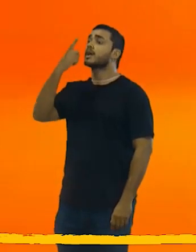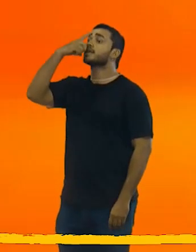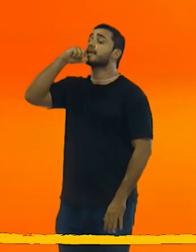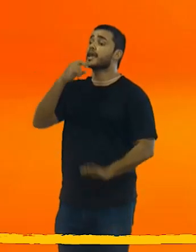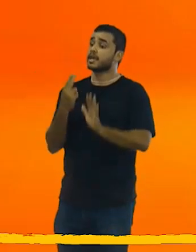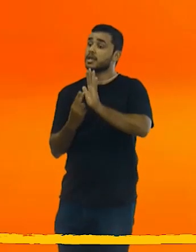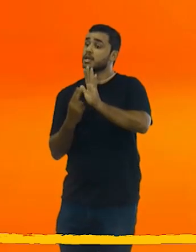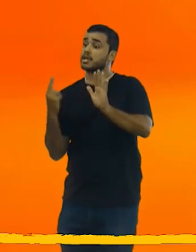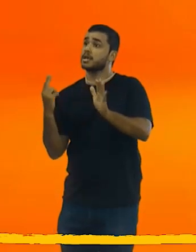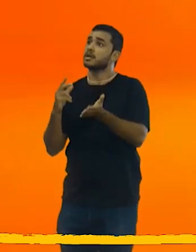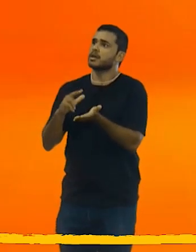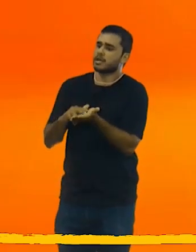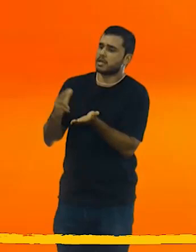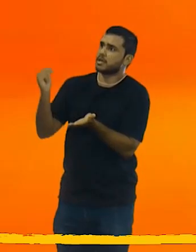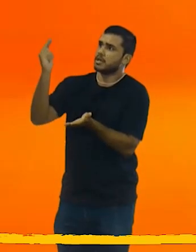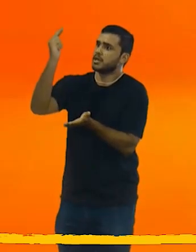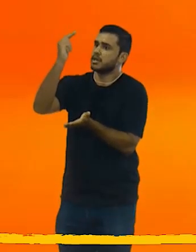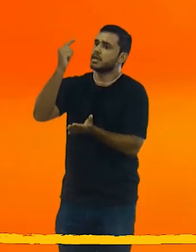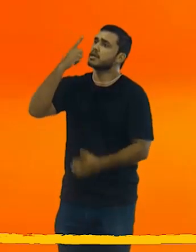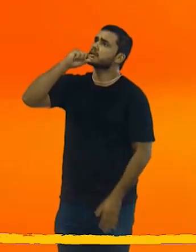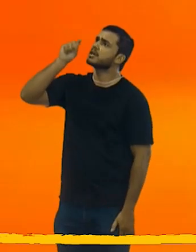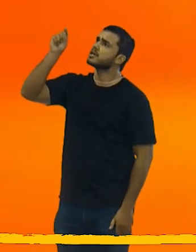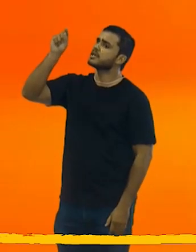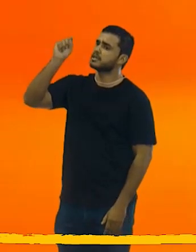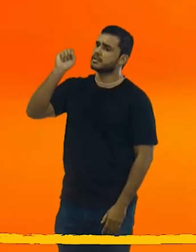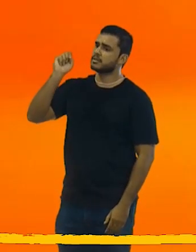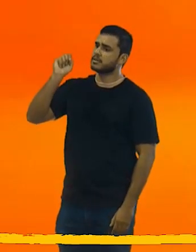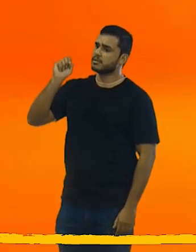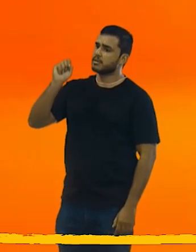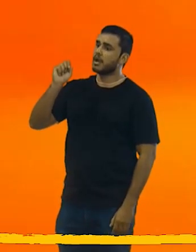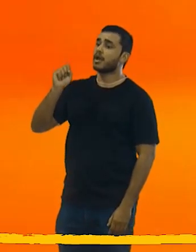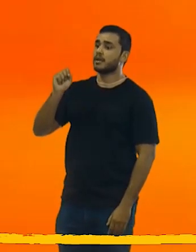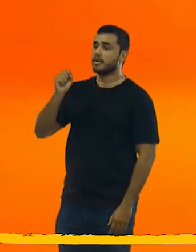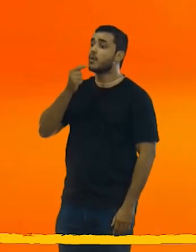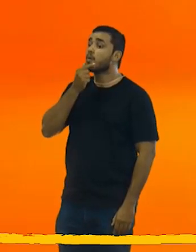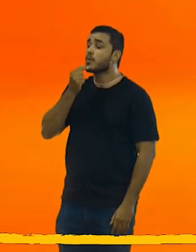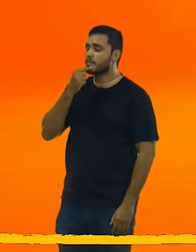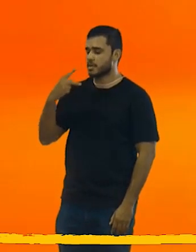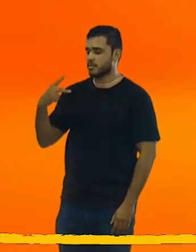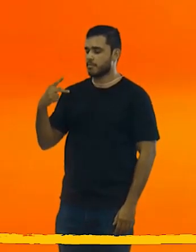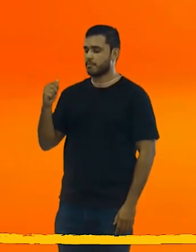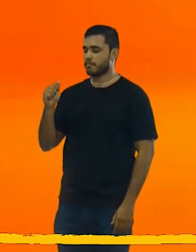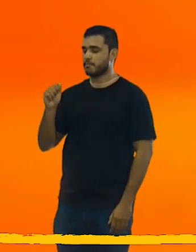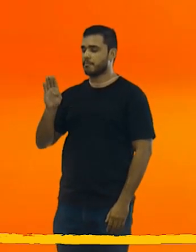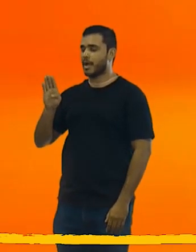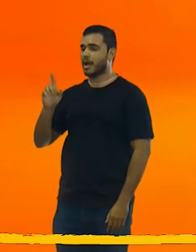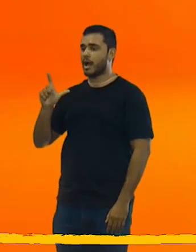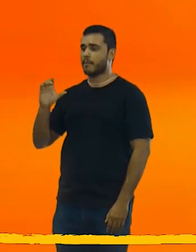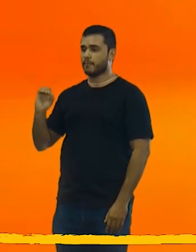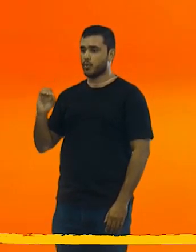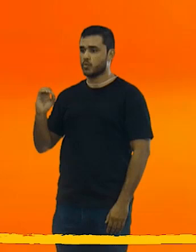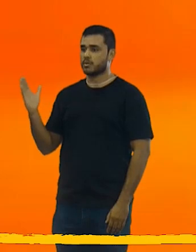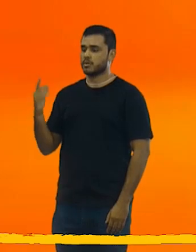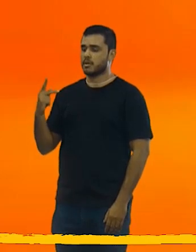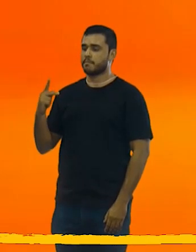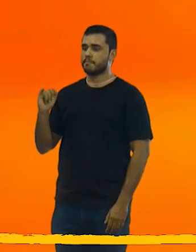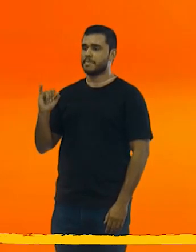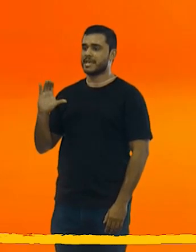Fragmentação geométrica, decomposição em formas simples, superposição